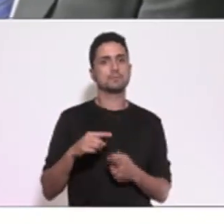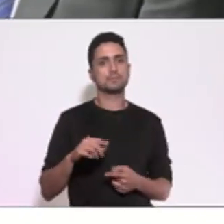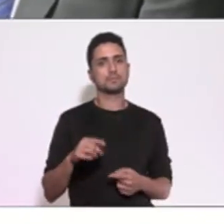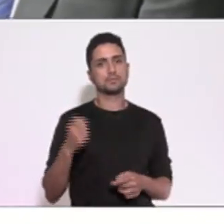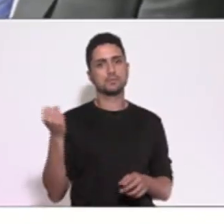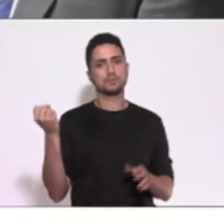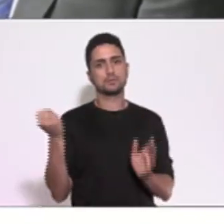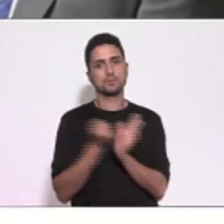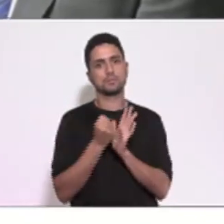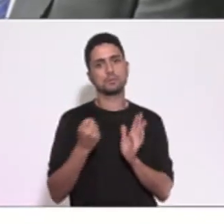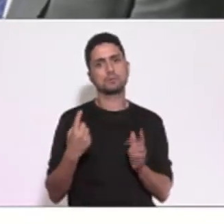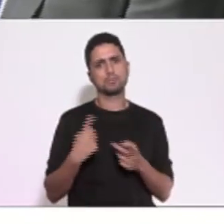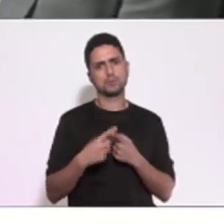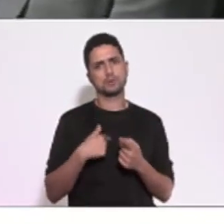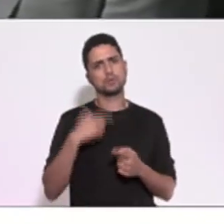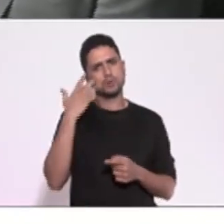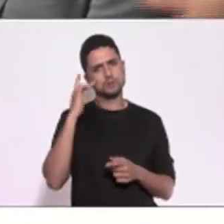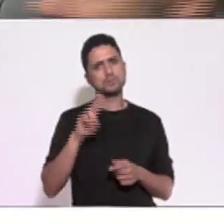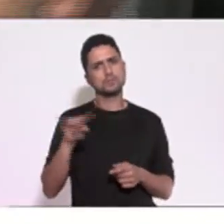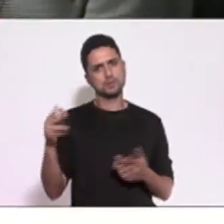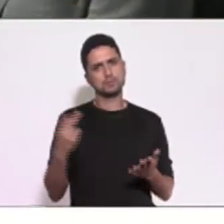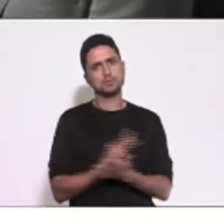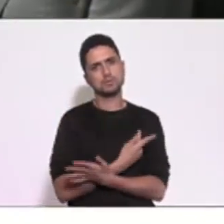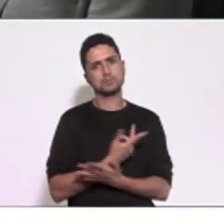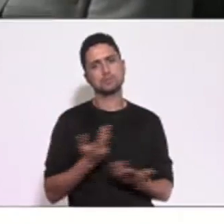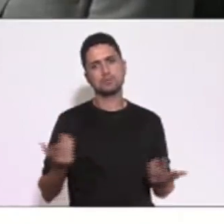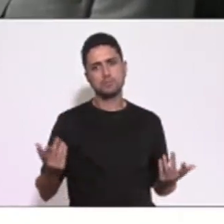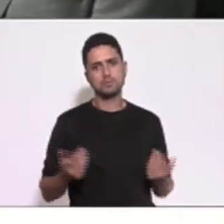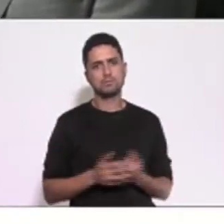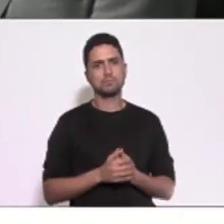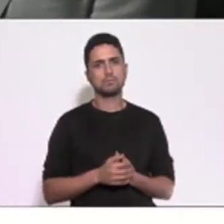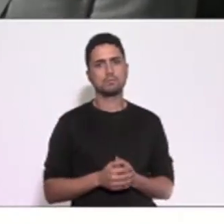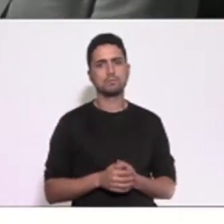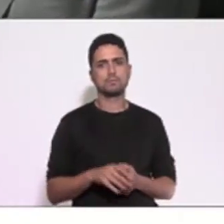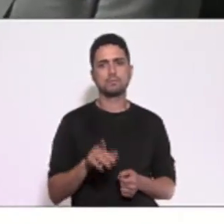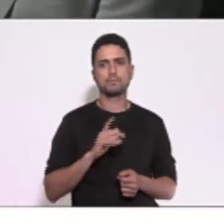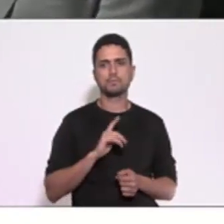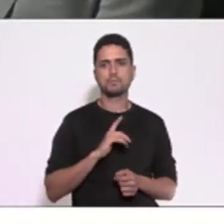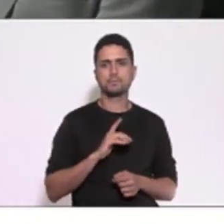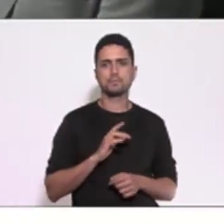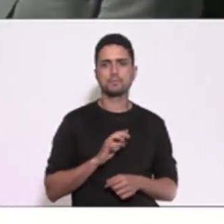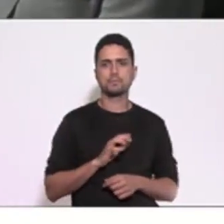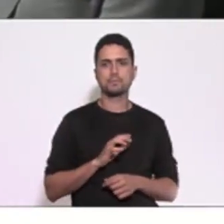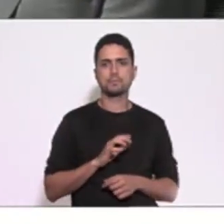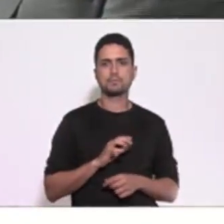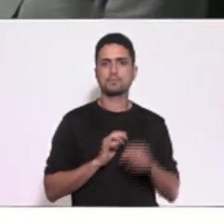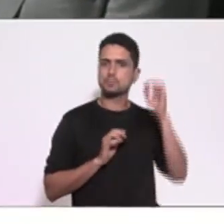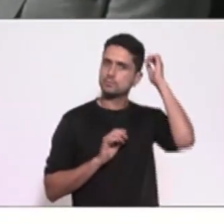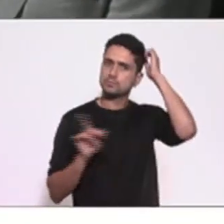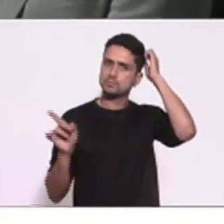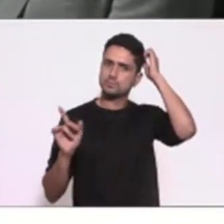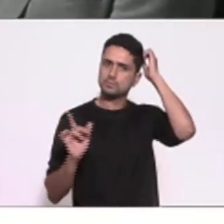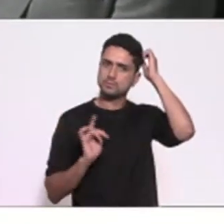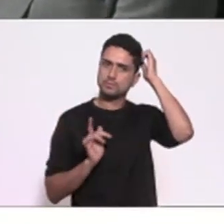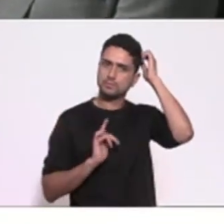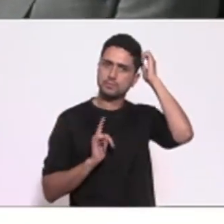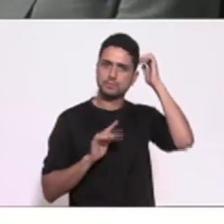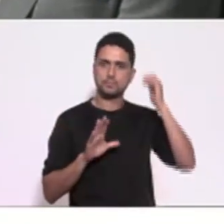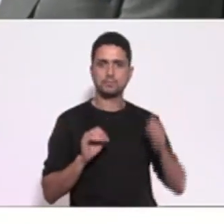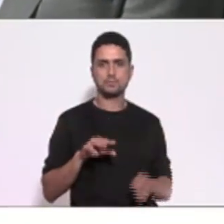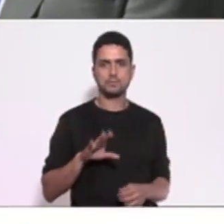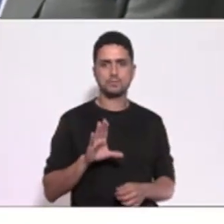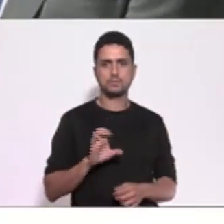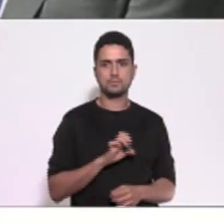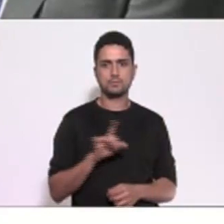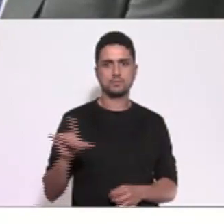vai acontecer. E aí quem for o ente particular que assumir a concessão, vai ter inúmeras